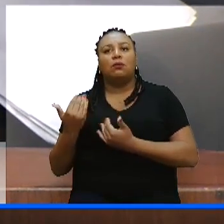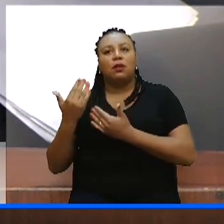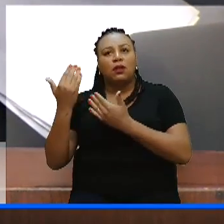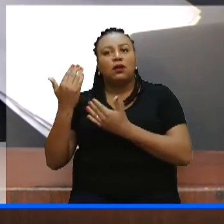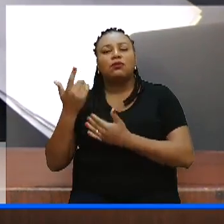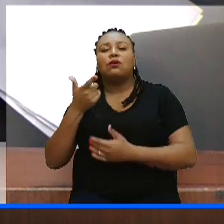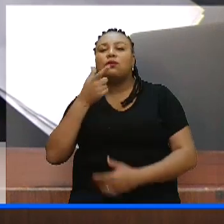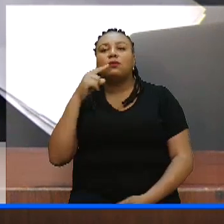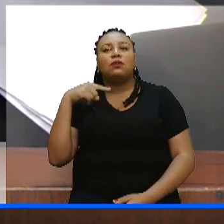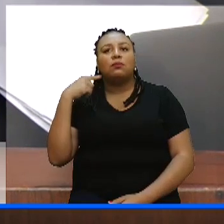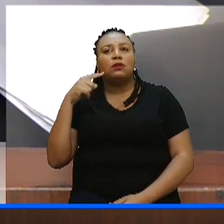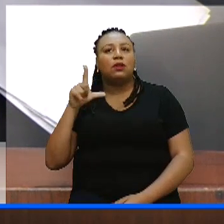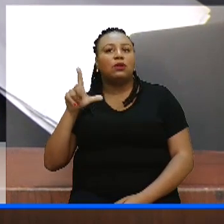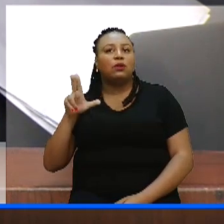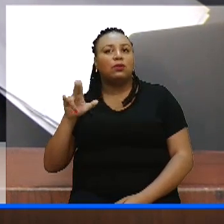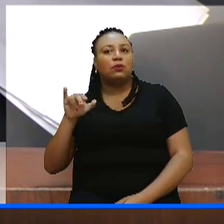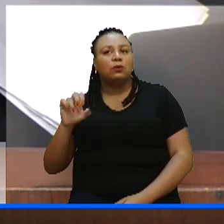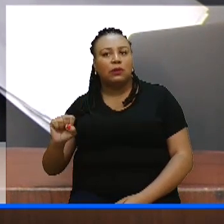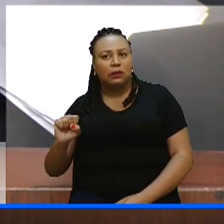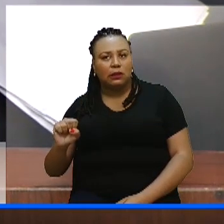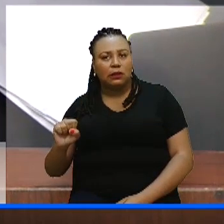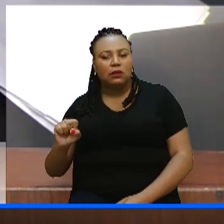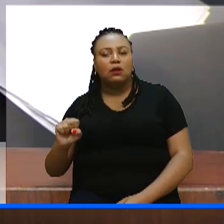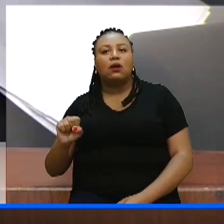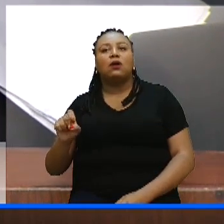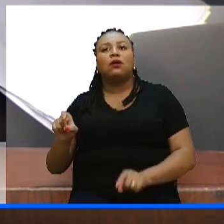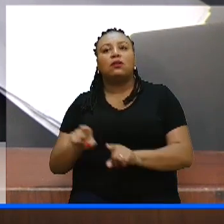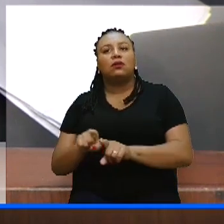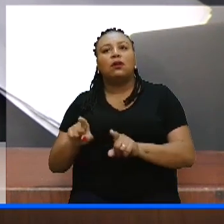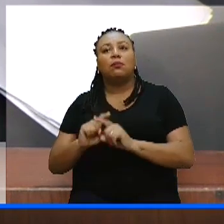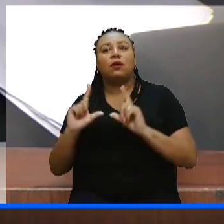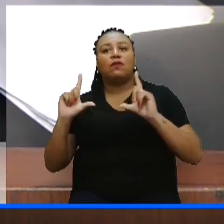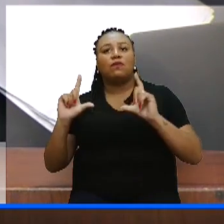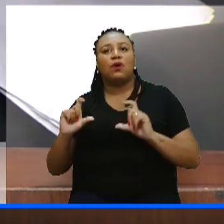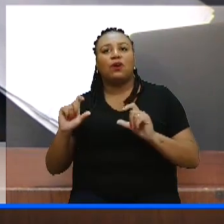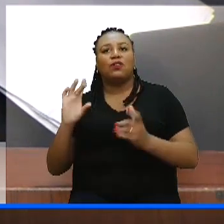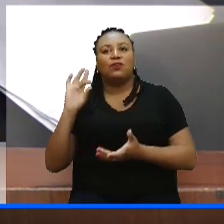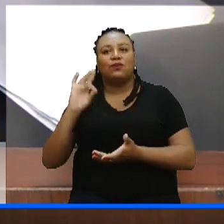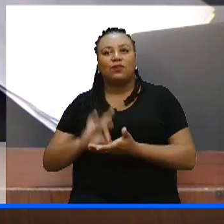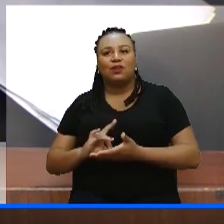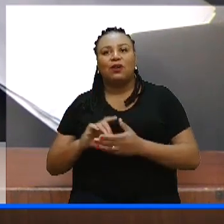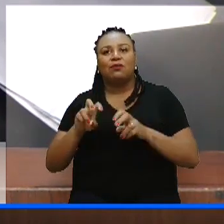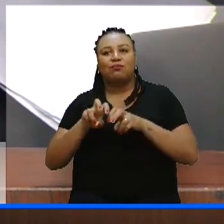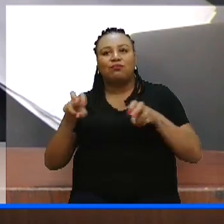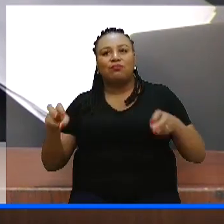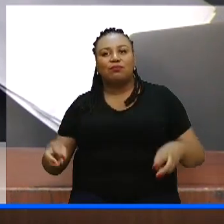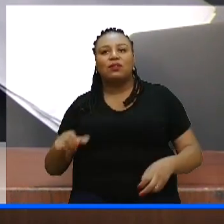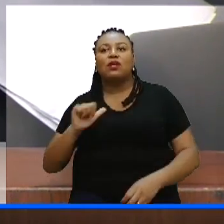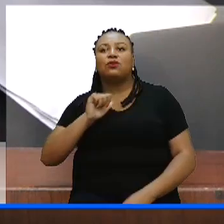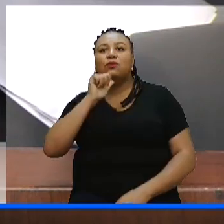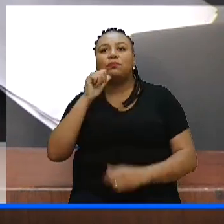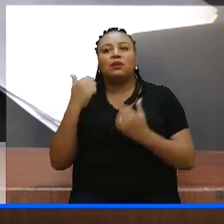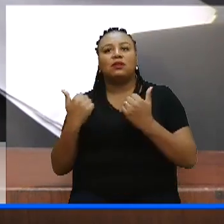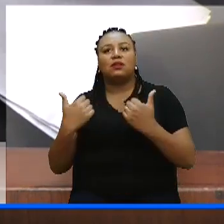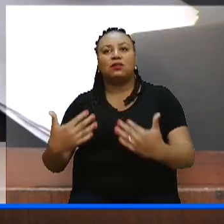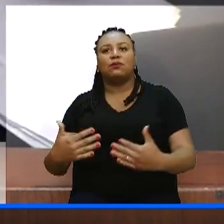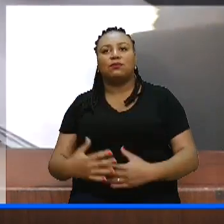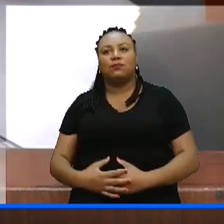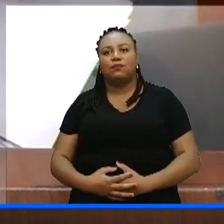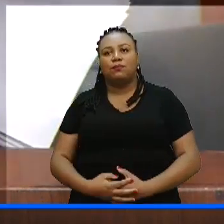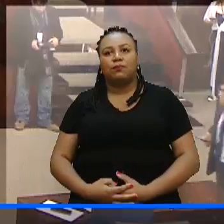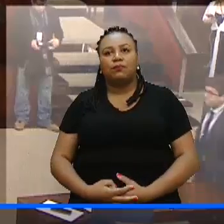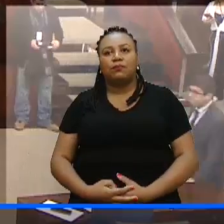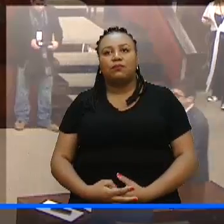senhor deputado luiz henrique viana além da foto oficial com os componentes da mesa está suspensa a sessão